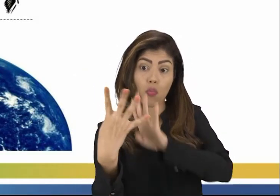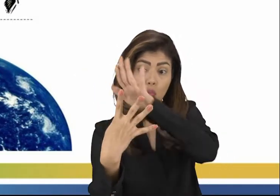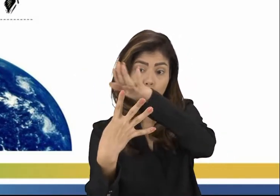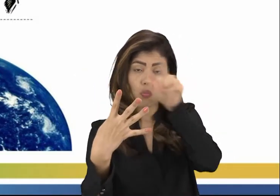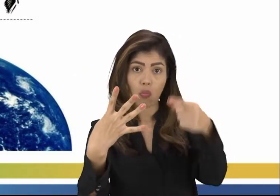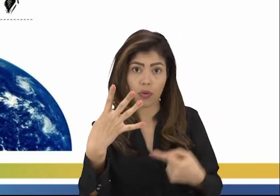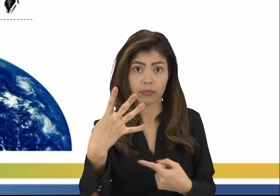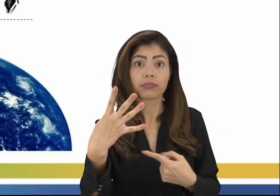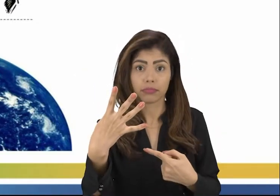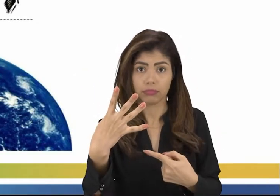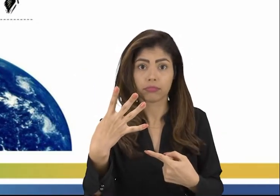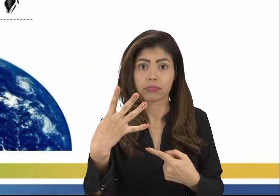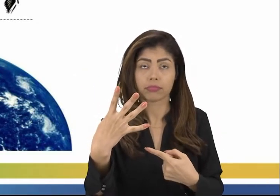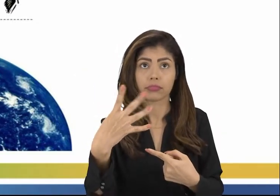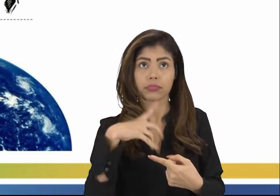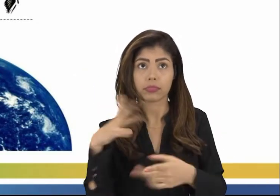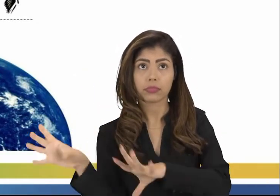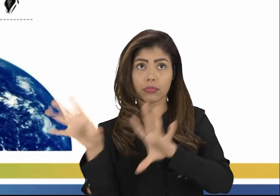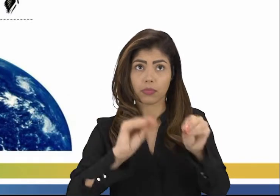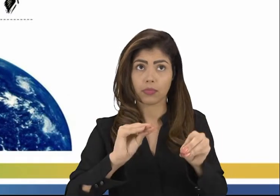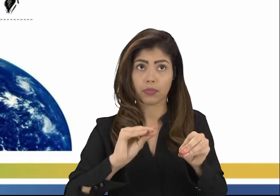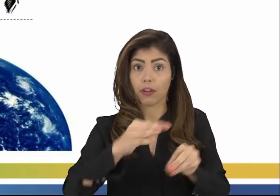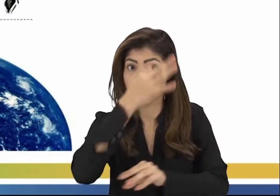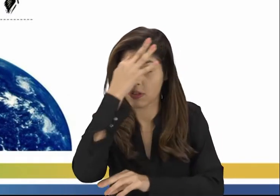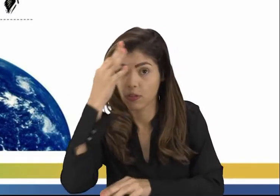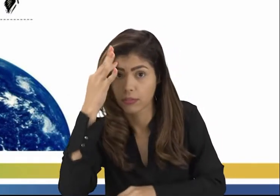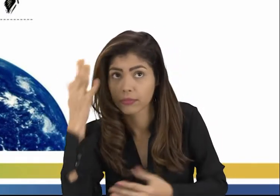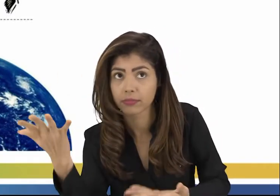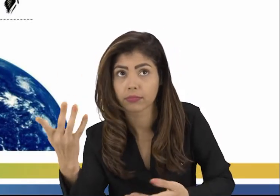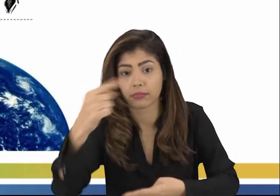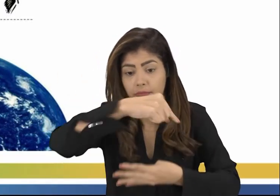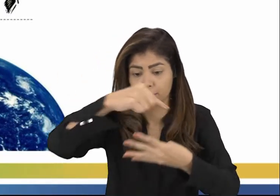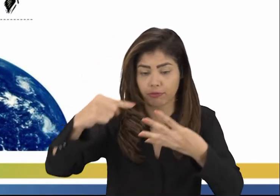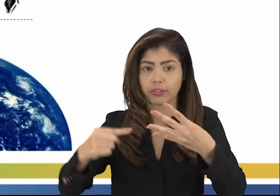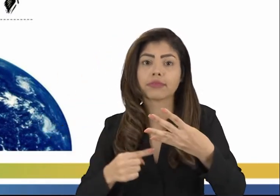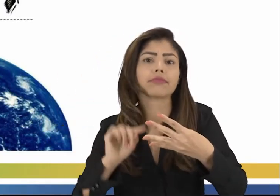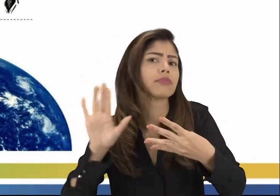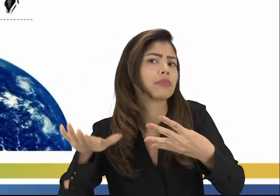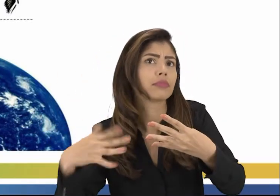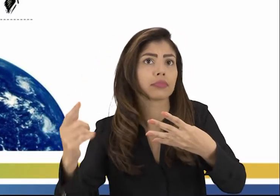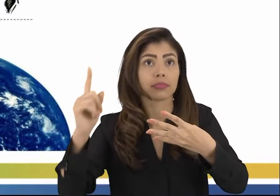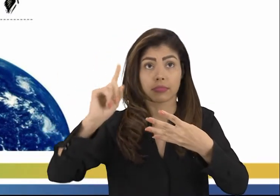vai retomar e pegar esses 4 elementos dos filósofos da física, os pré-socráticos,